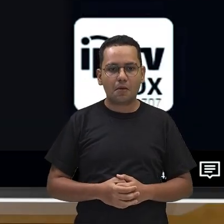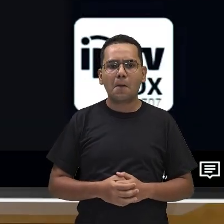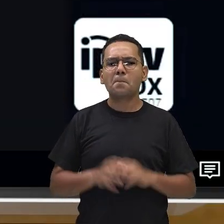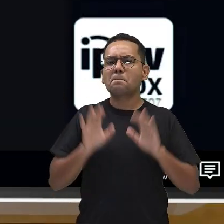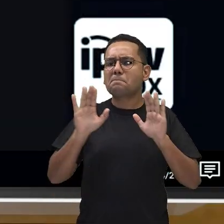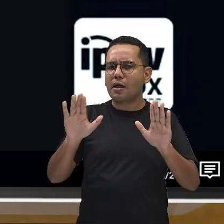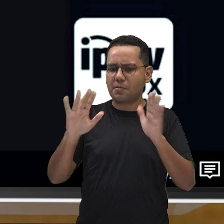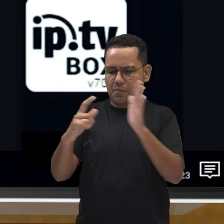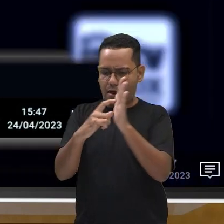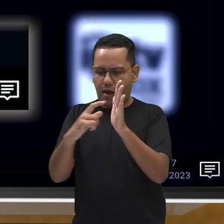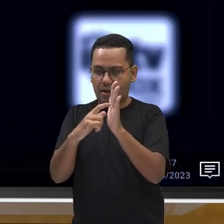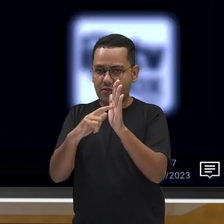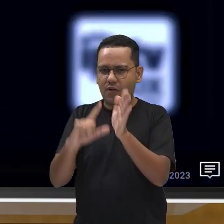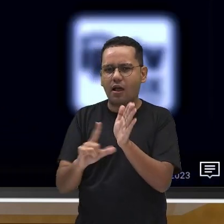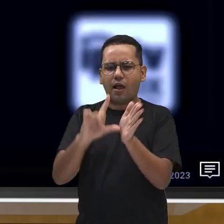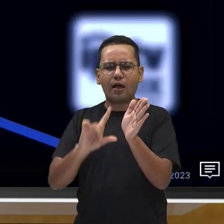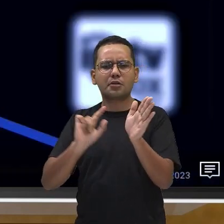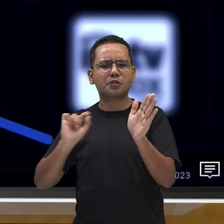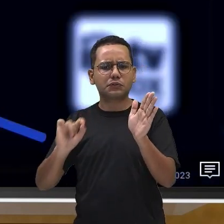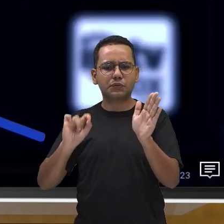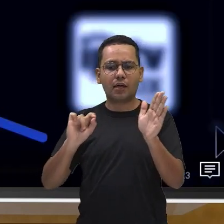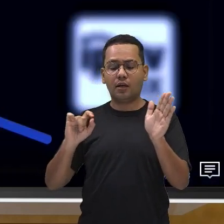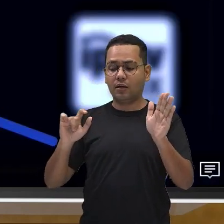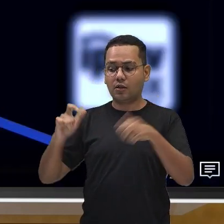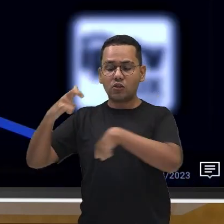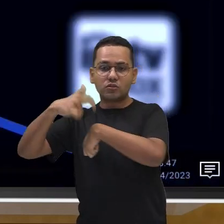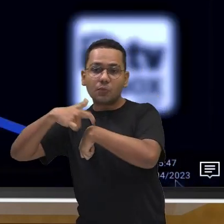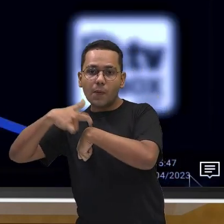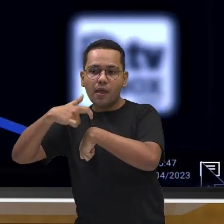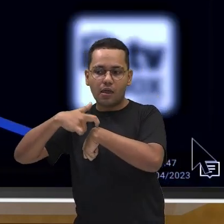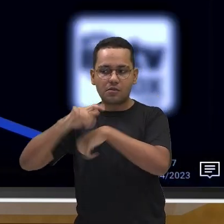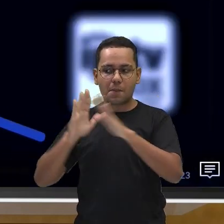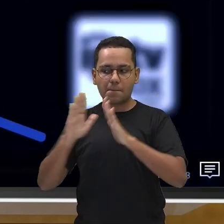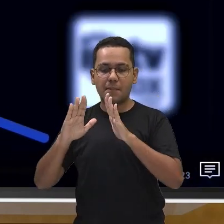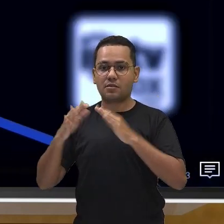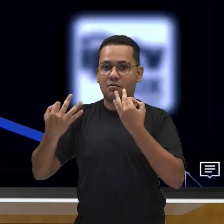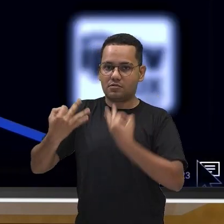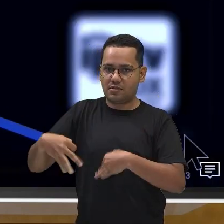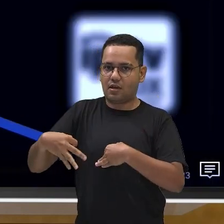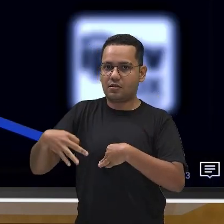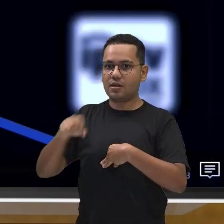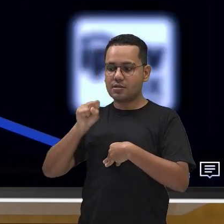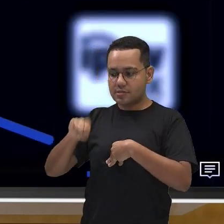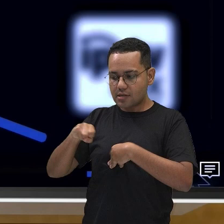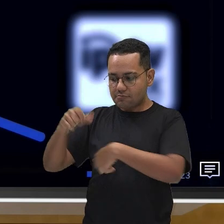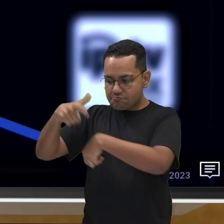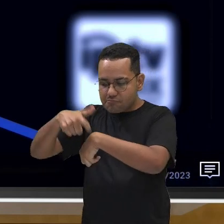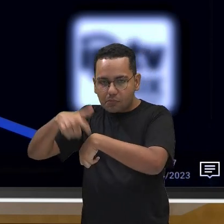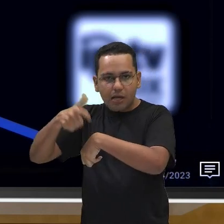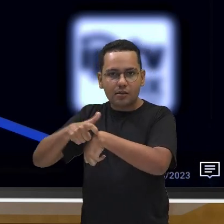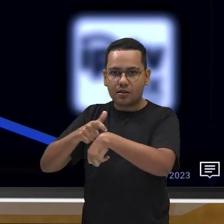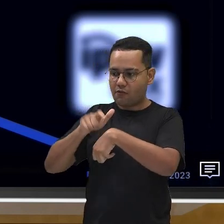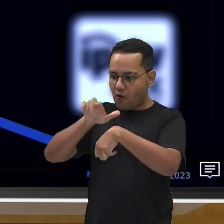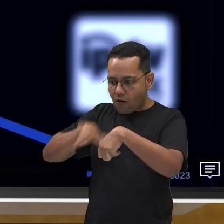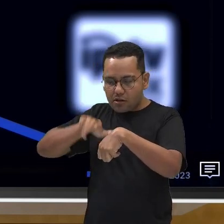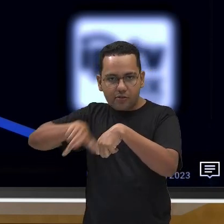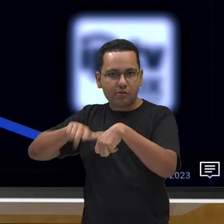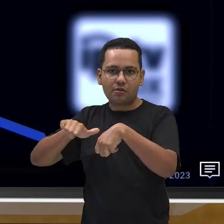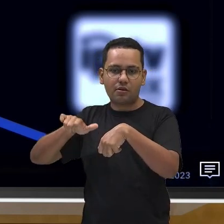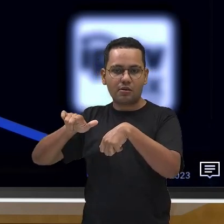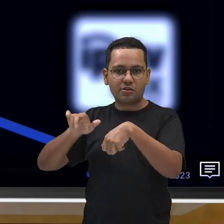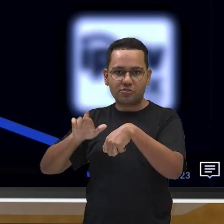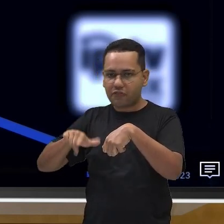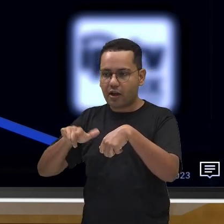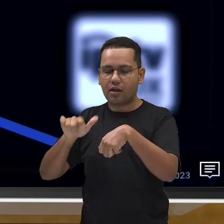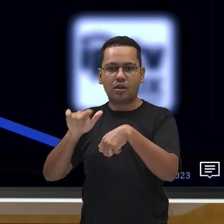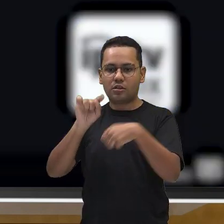do IPTV, verifique se a data e a hora estão atualizadas. Se essas informações não estiverem corretas, o aplicativo não